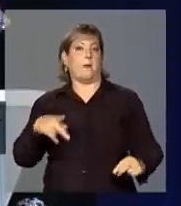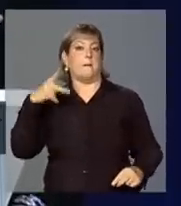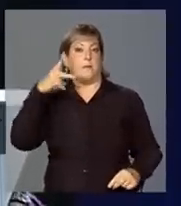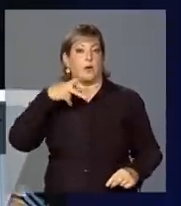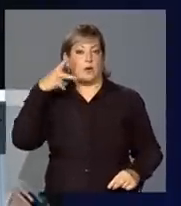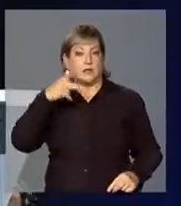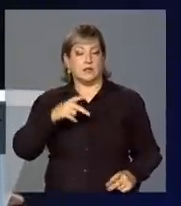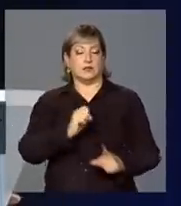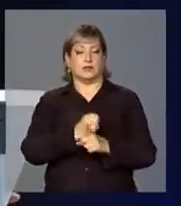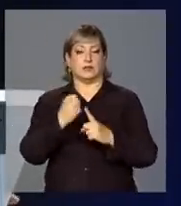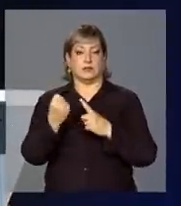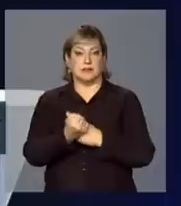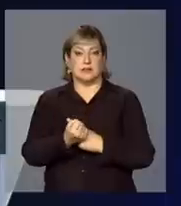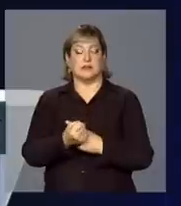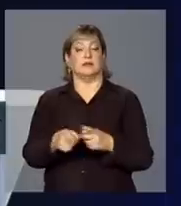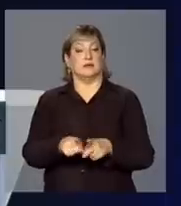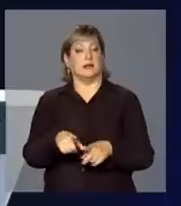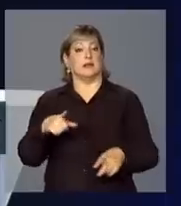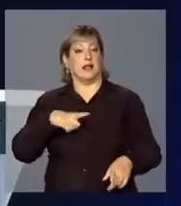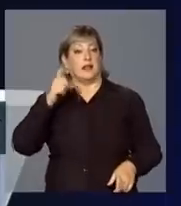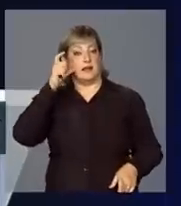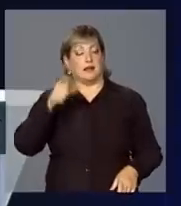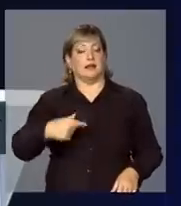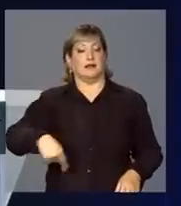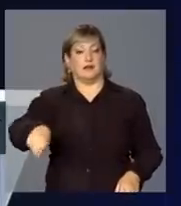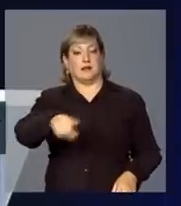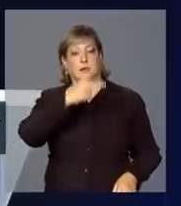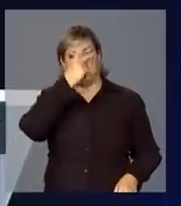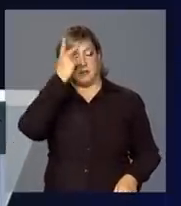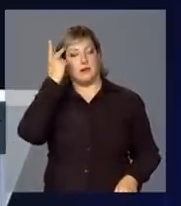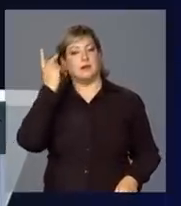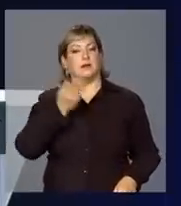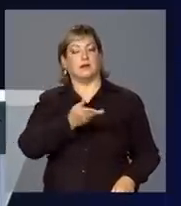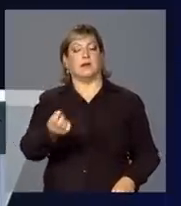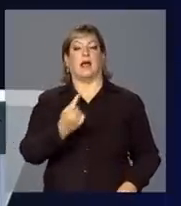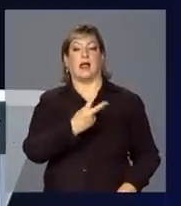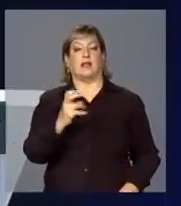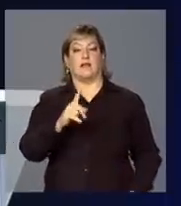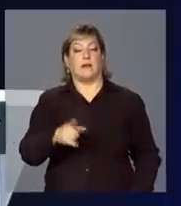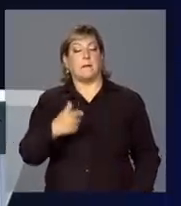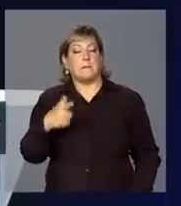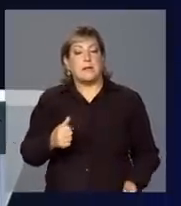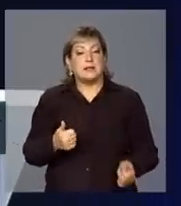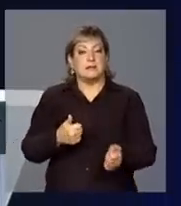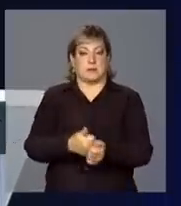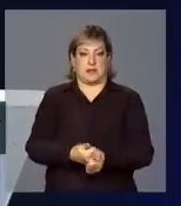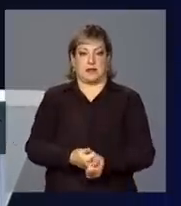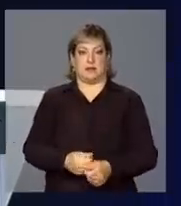políticas sociais, interessam aos senhores cada vez de mais perto.